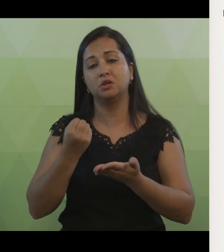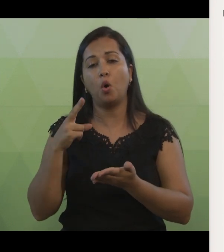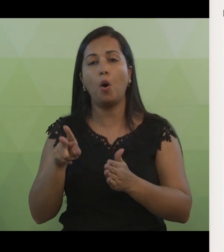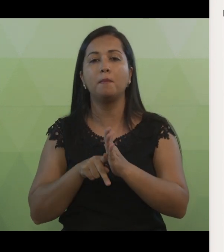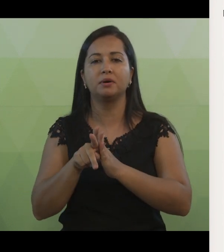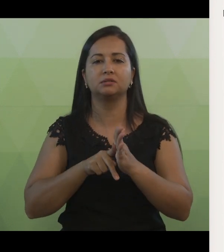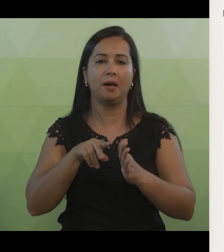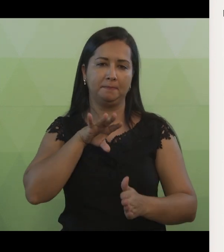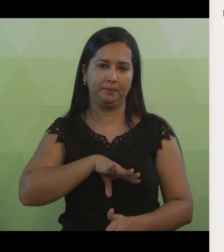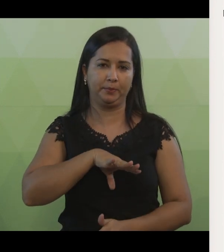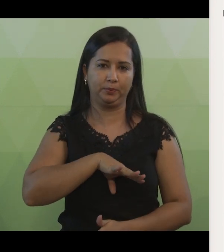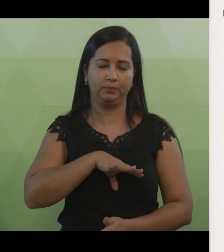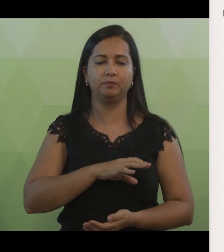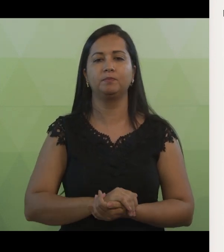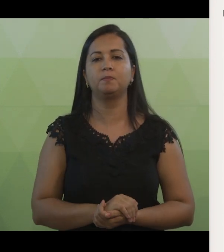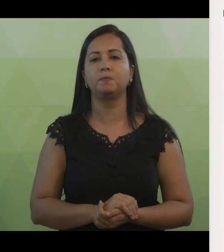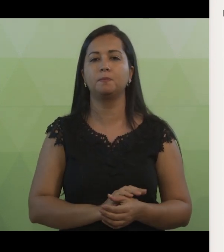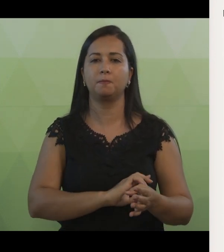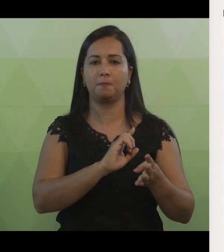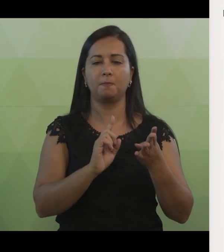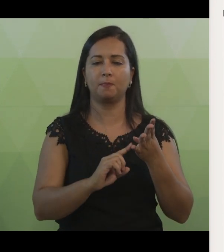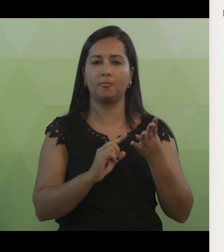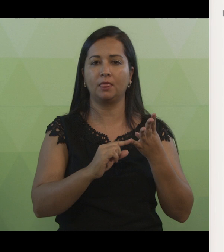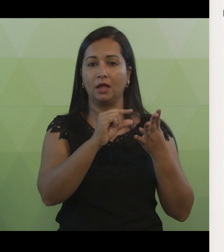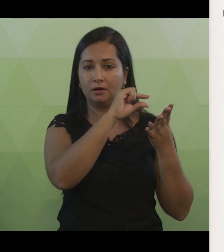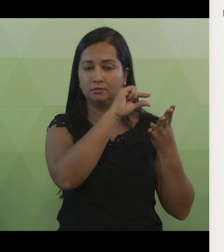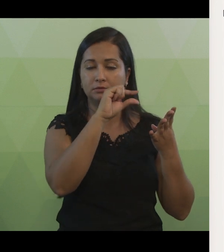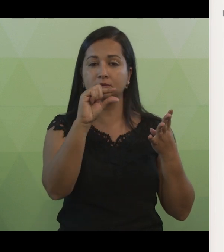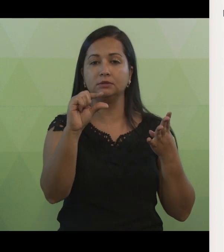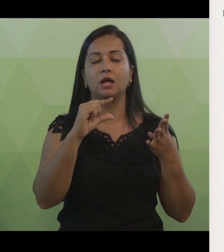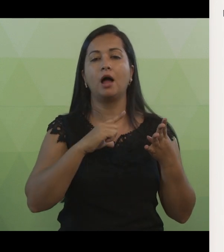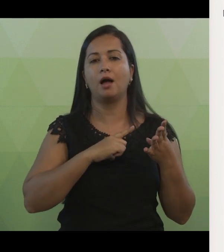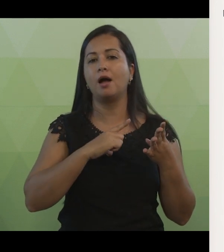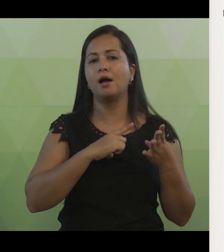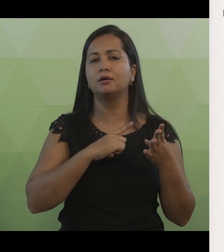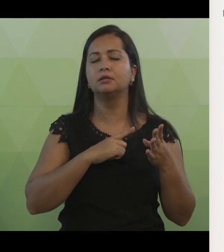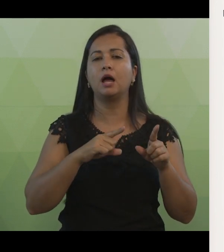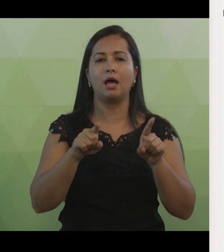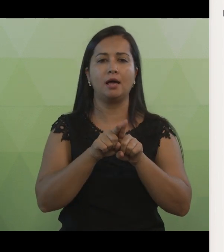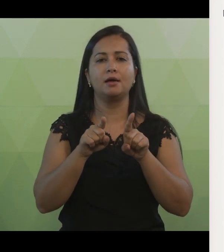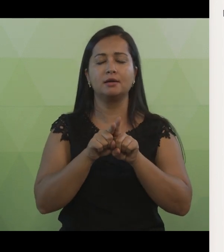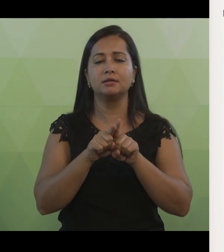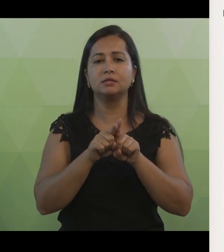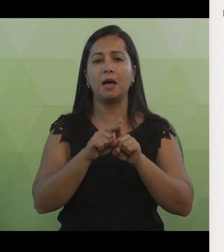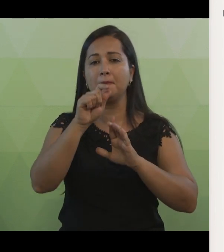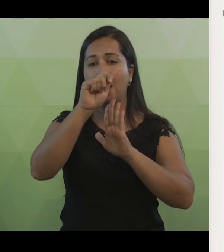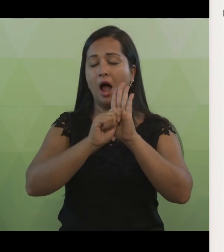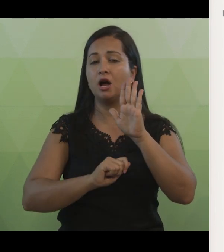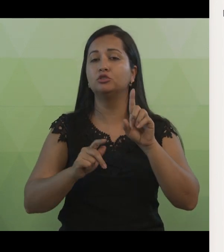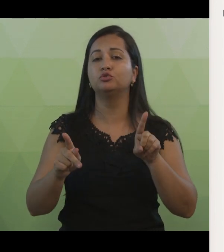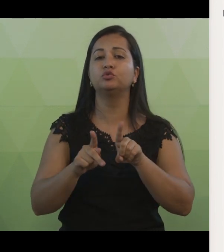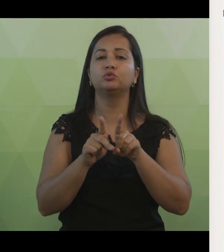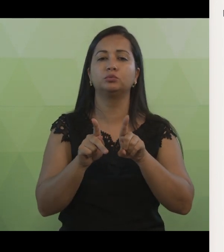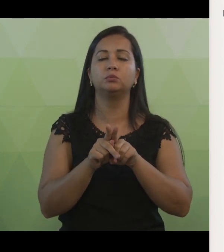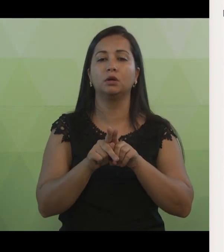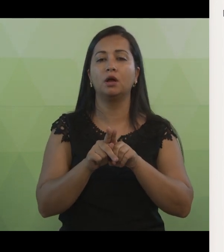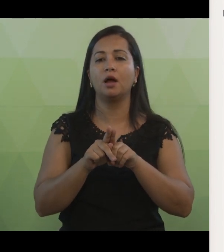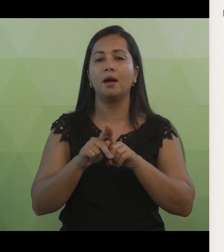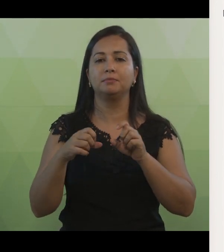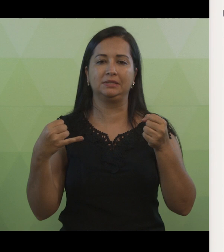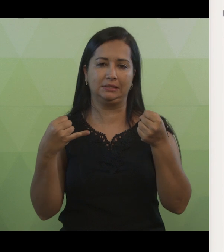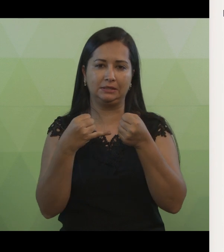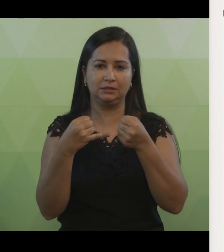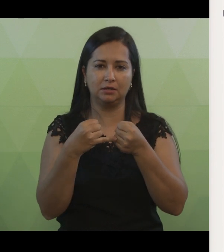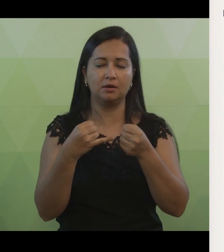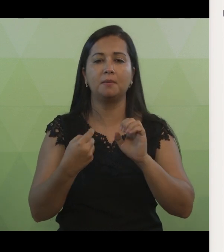português. O quarto link é um artigo sobre a norma ISO/IEC e alguns conceitos de ciência da informação, como ele